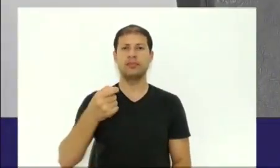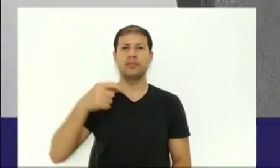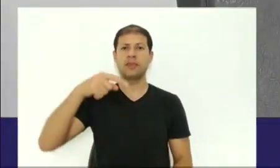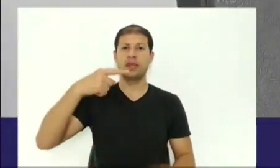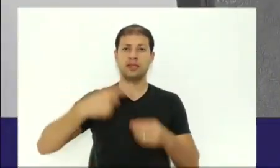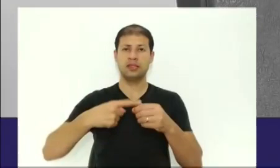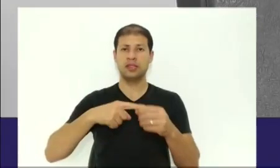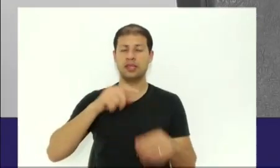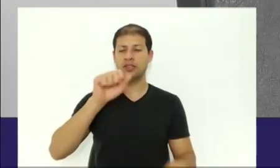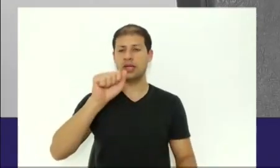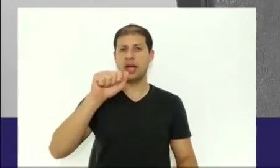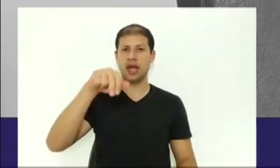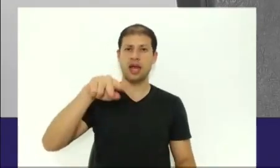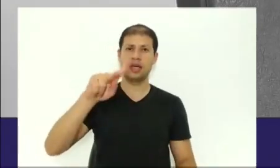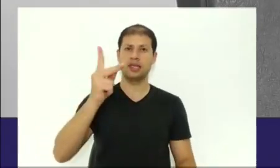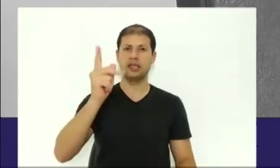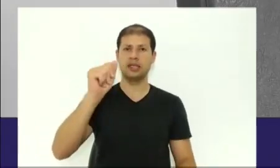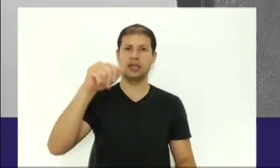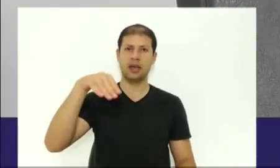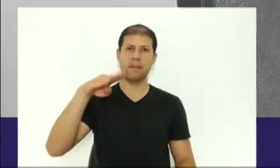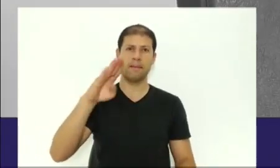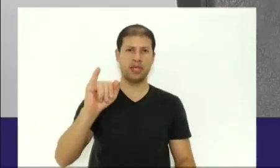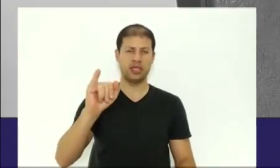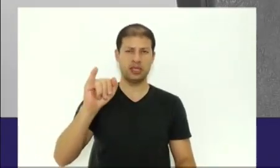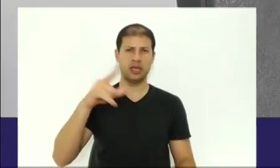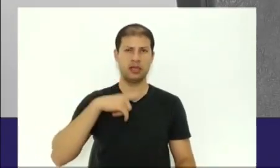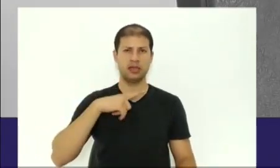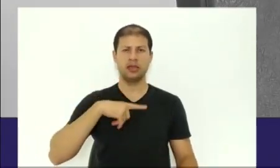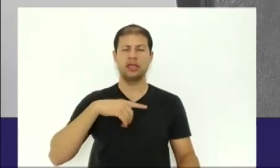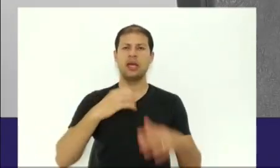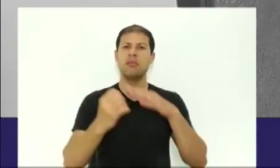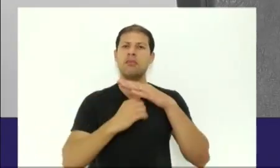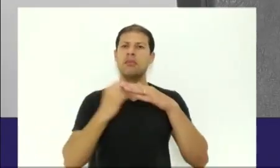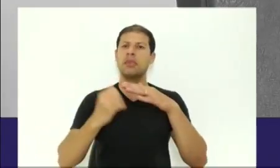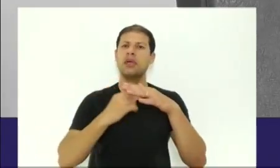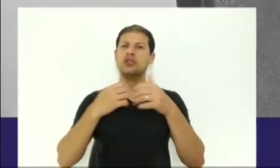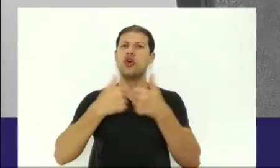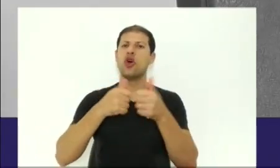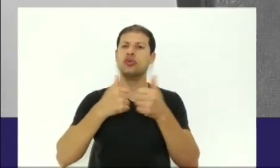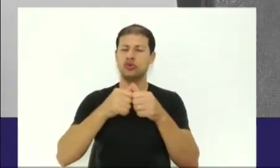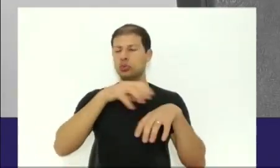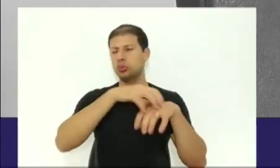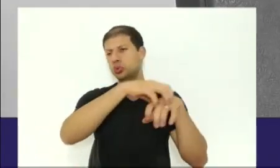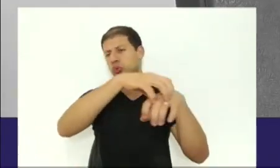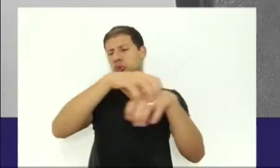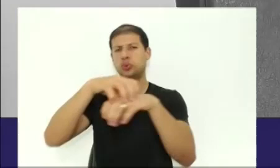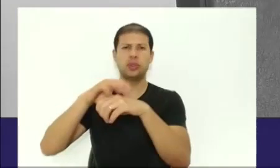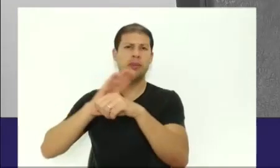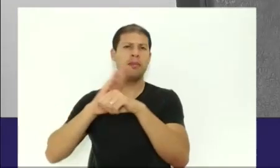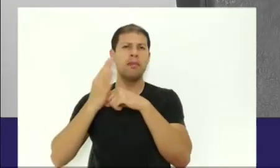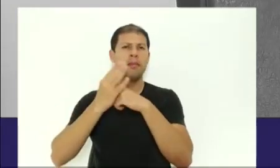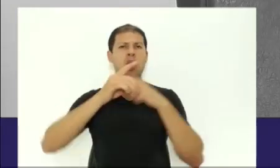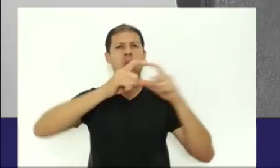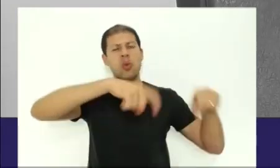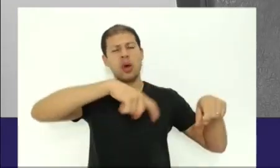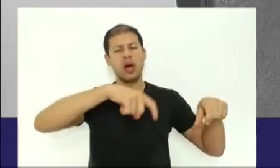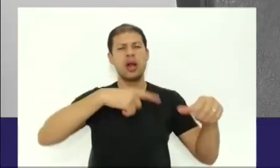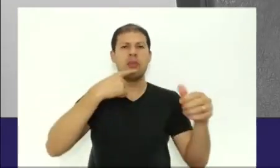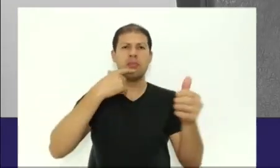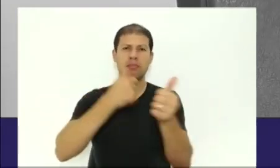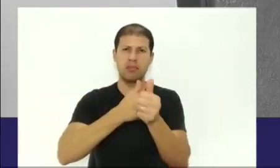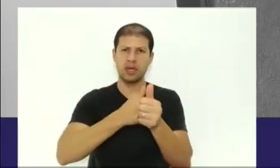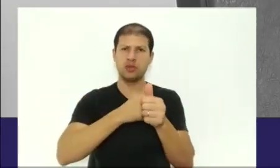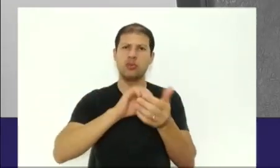empresa de ônibus intermunicipal que fazia o transporte de passageiros da cidade e dos bairros rurais próximos para Botucatu